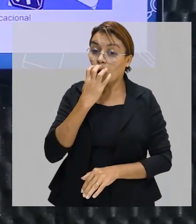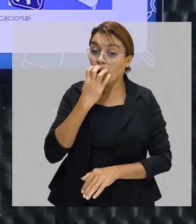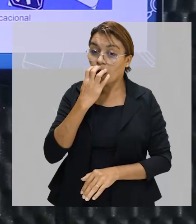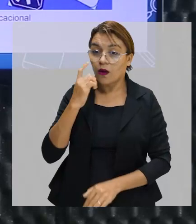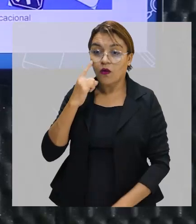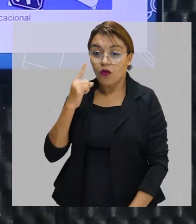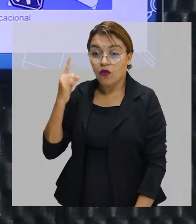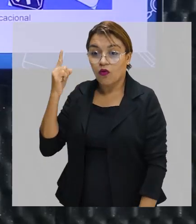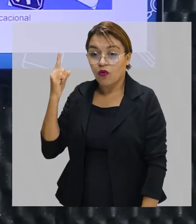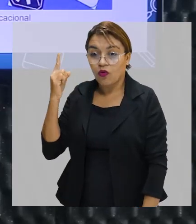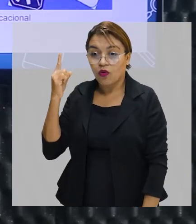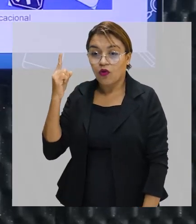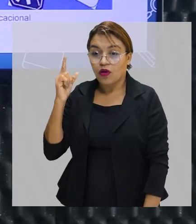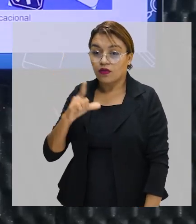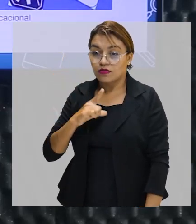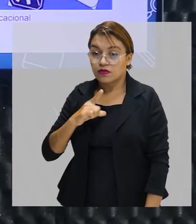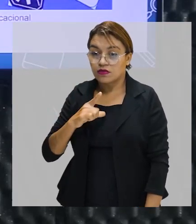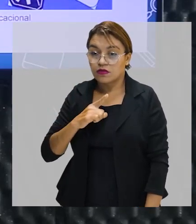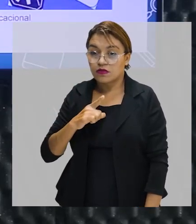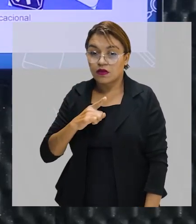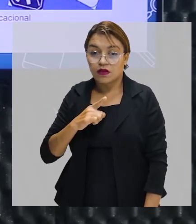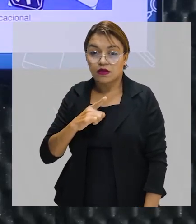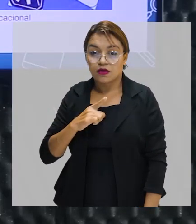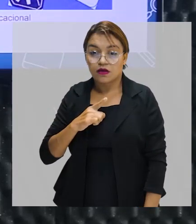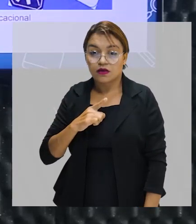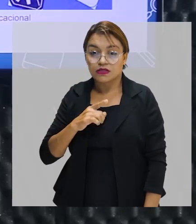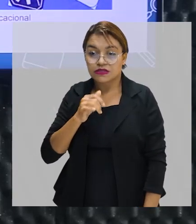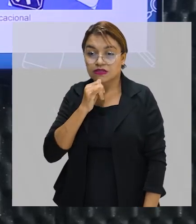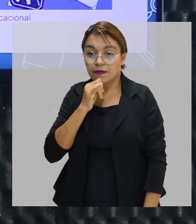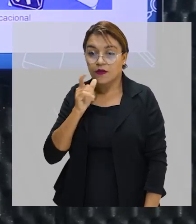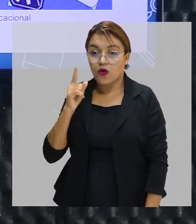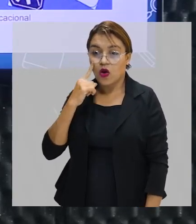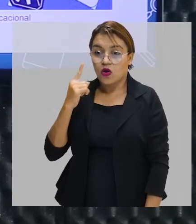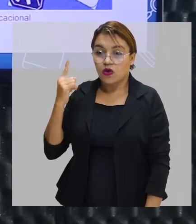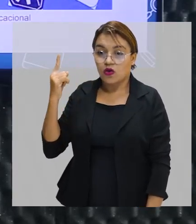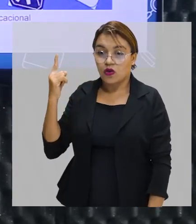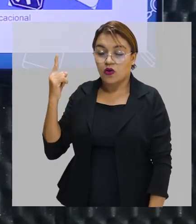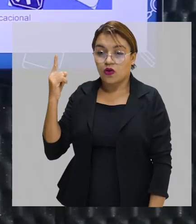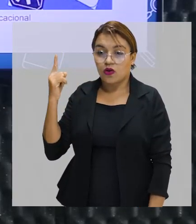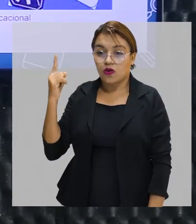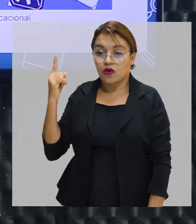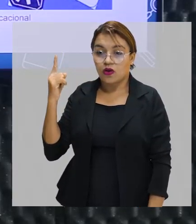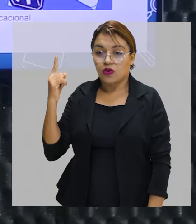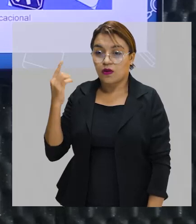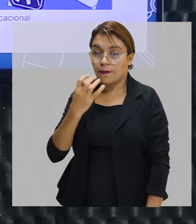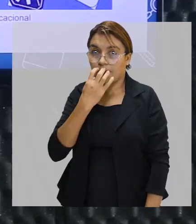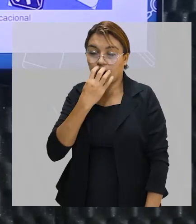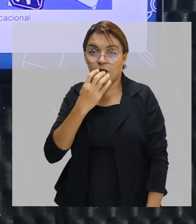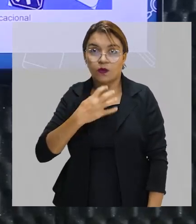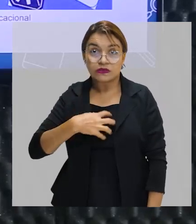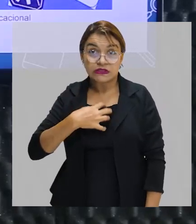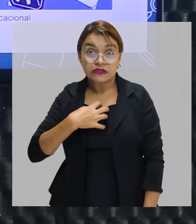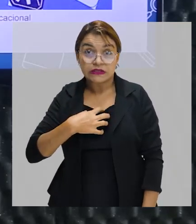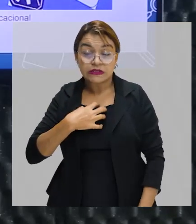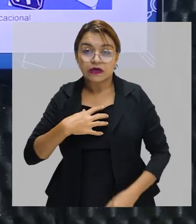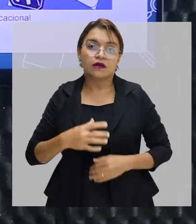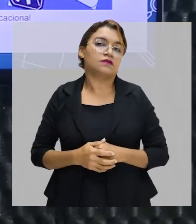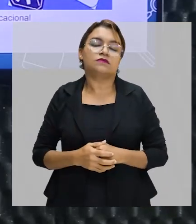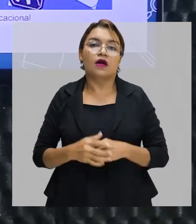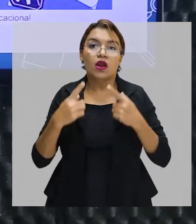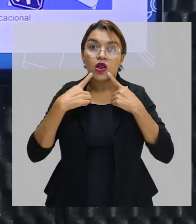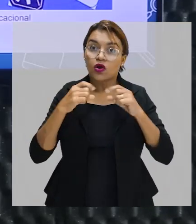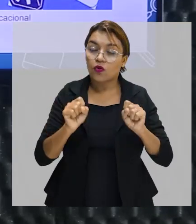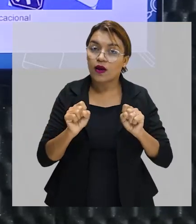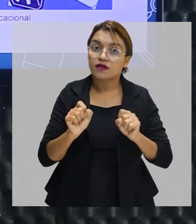mas eu já sei que se eu estiver andando de bicicleta, eu não vou poder passar neste lugar que tem essa placa aqui. Então, linguagem não